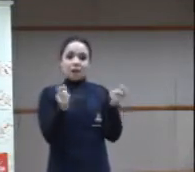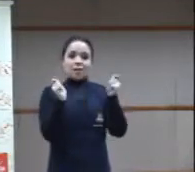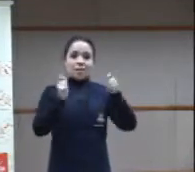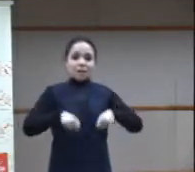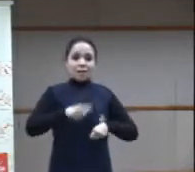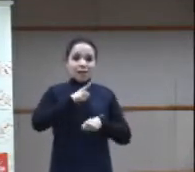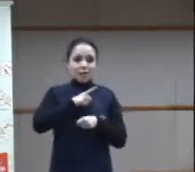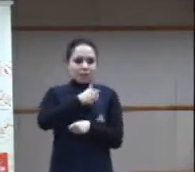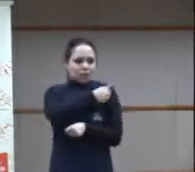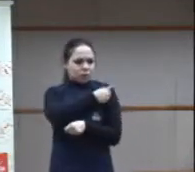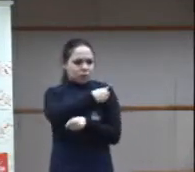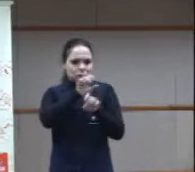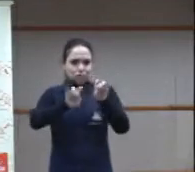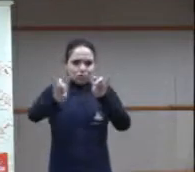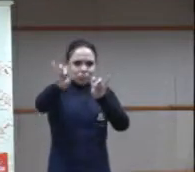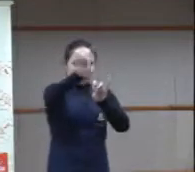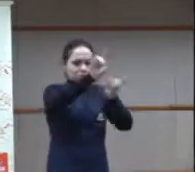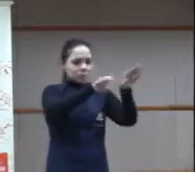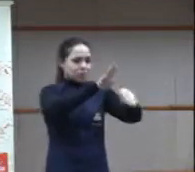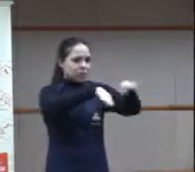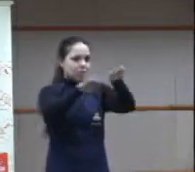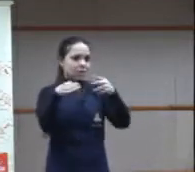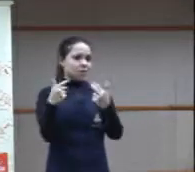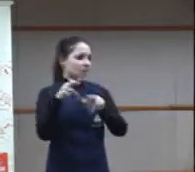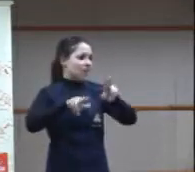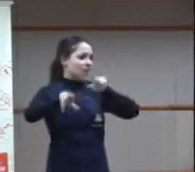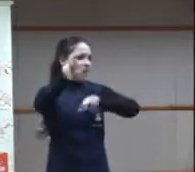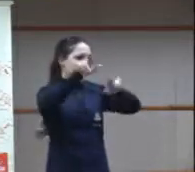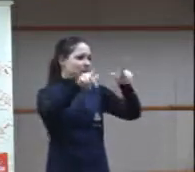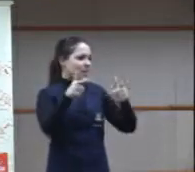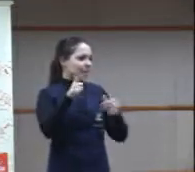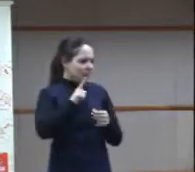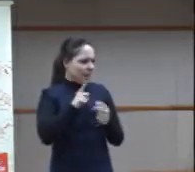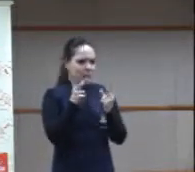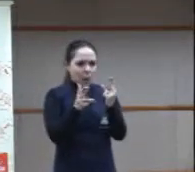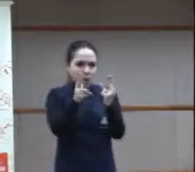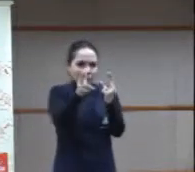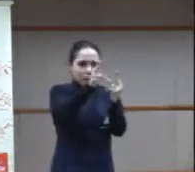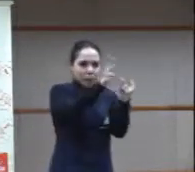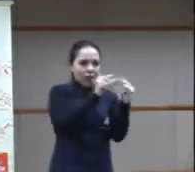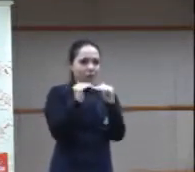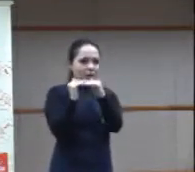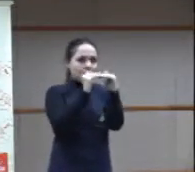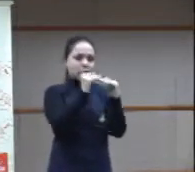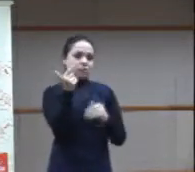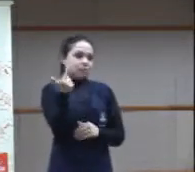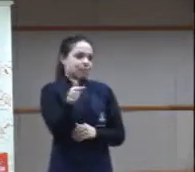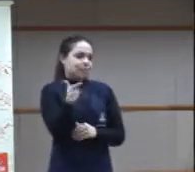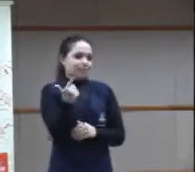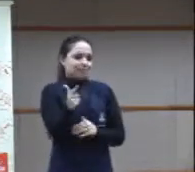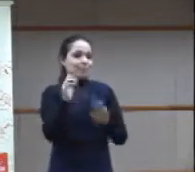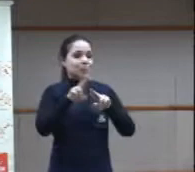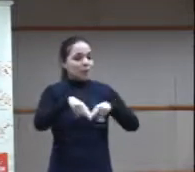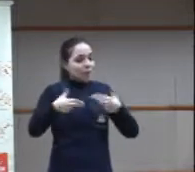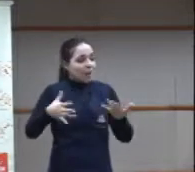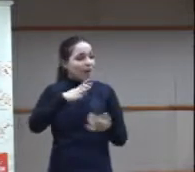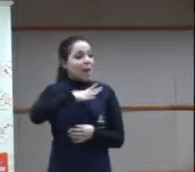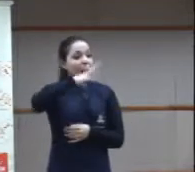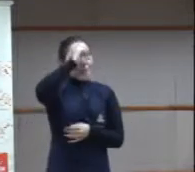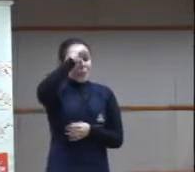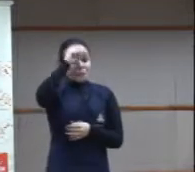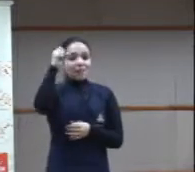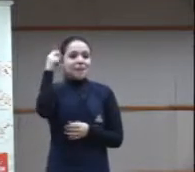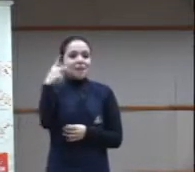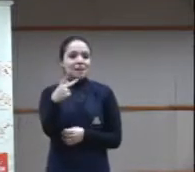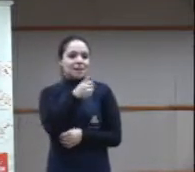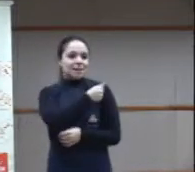é uma, né? E não tem dois surdos iguais, não tem dois cegos iguais. Então ele vai aprender com aquele aluno,